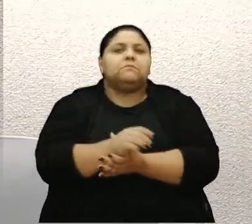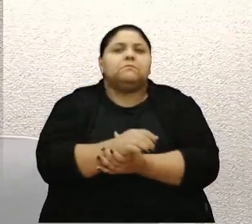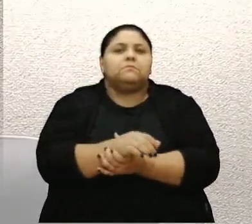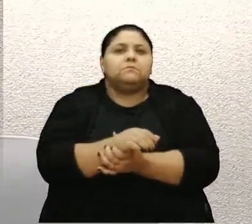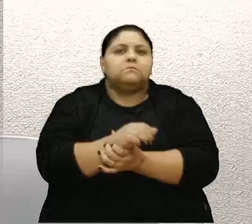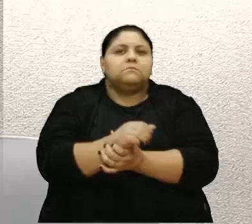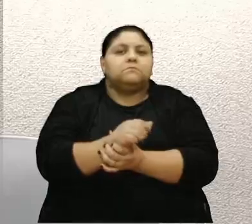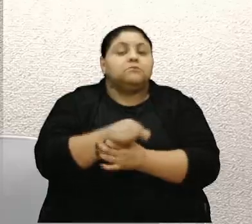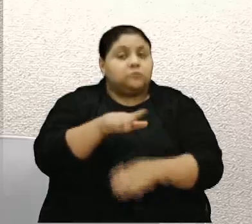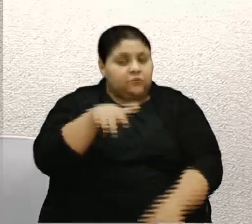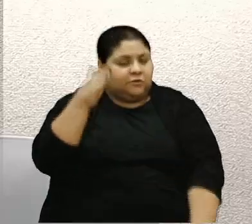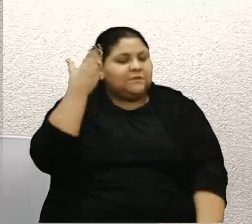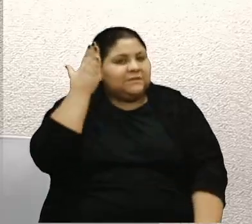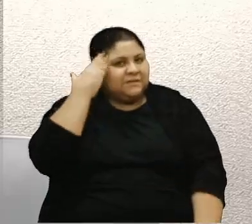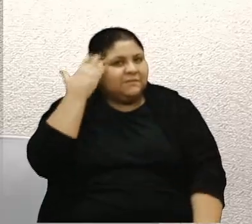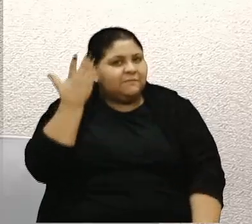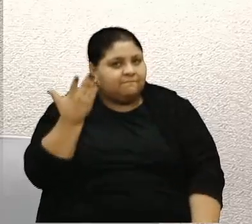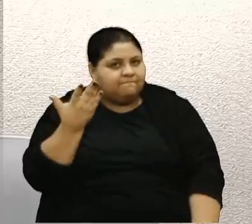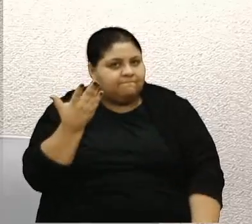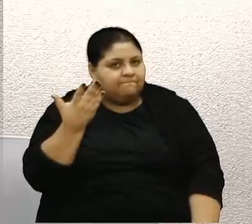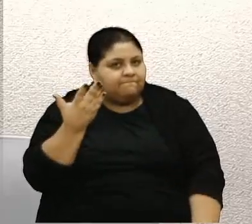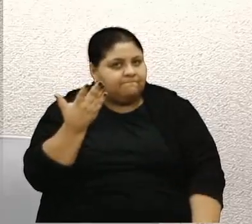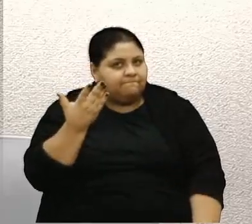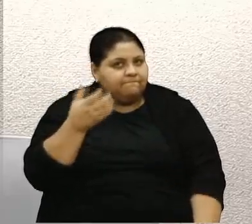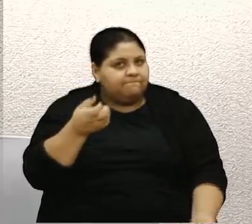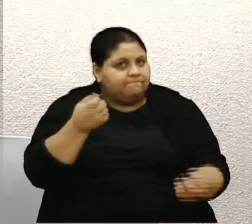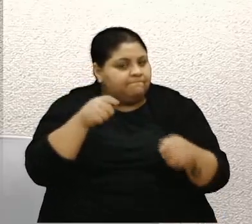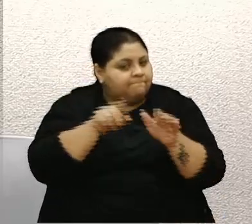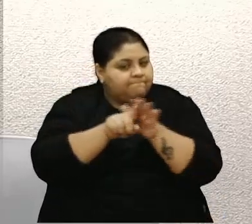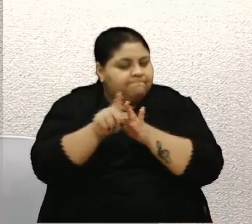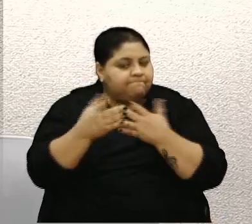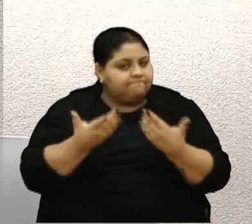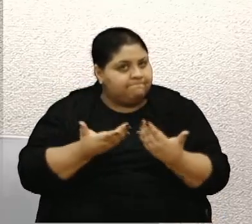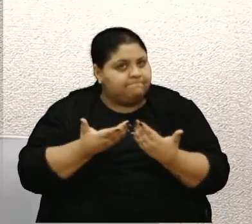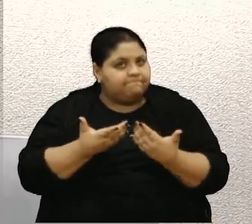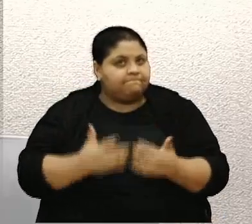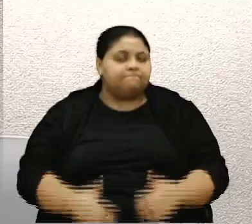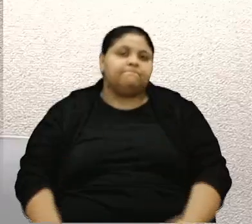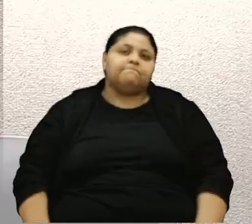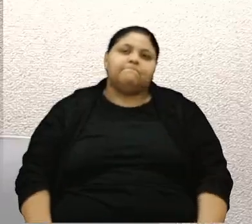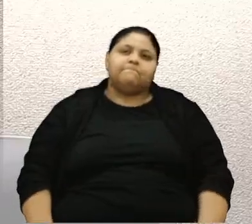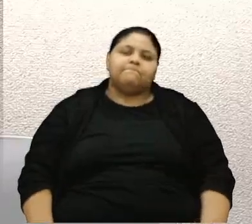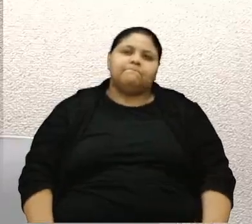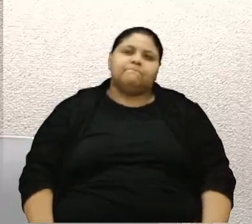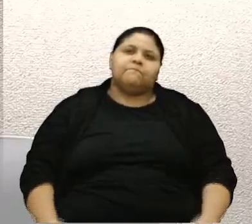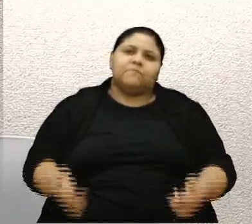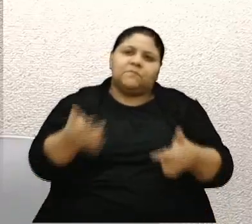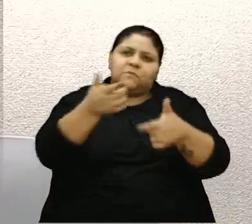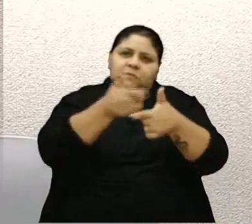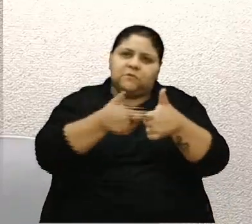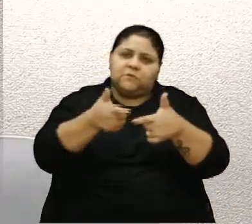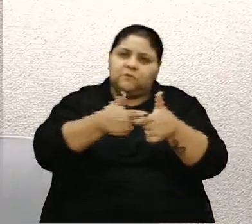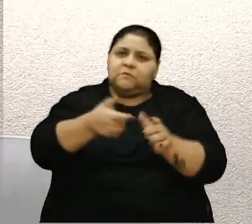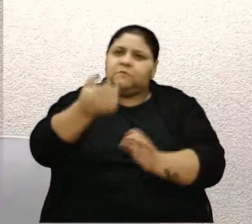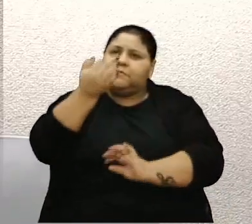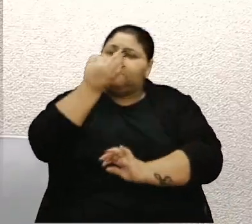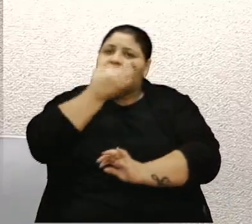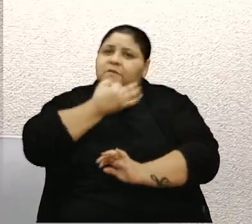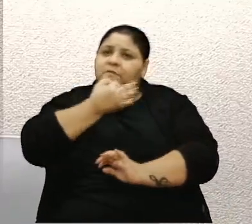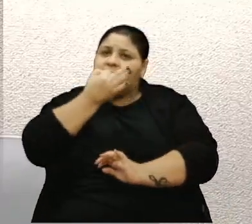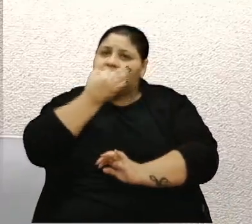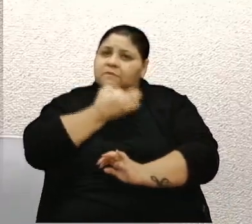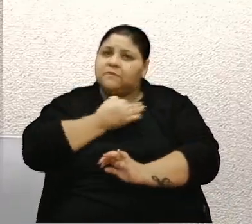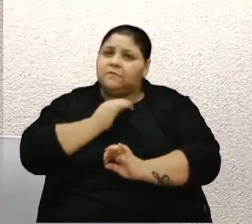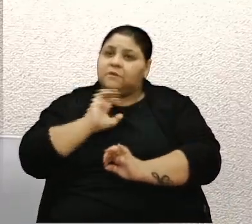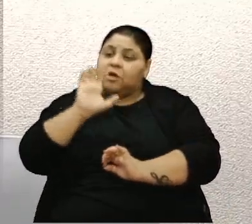Nós sabemos qual é o gargalo. A gente não precisa perguntar. Nós já sabemos. O gargalo de Caxias do Sul é o setor